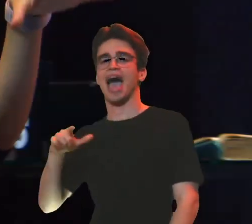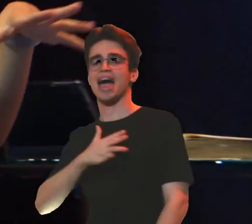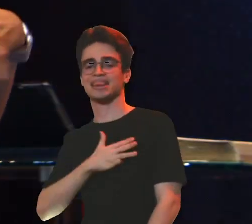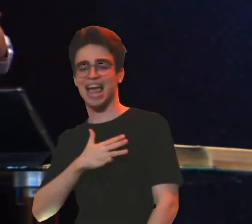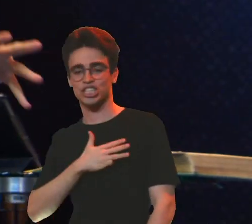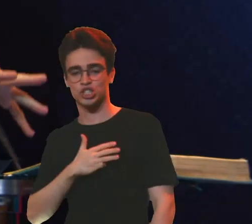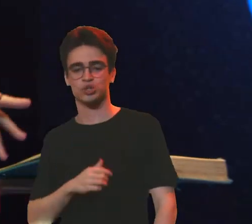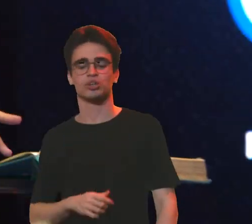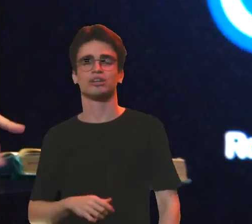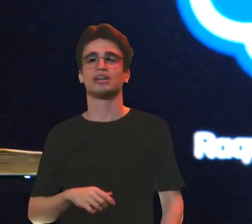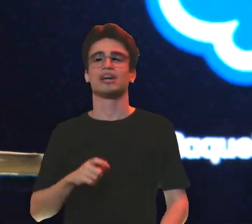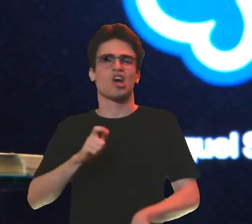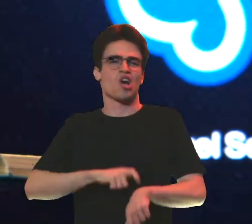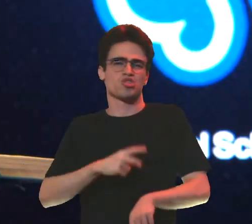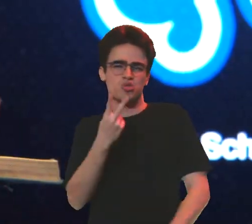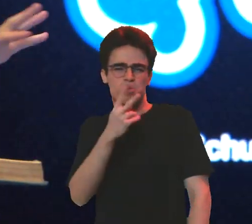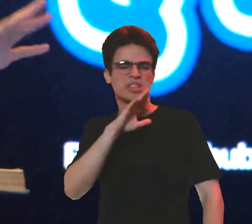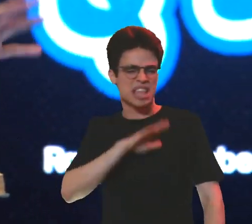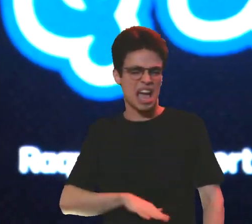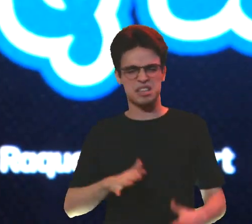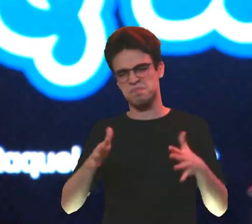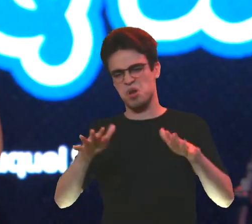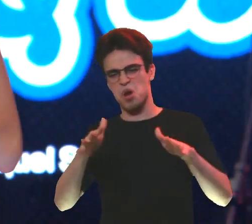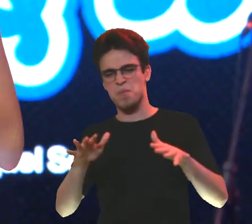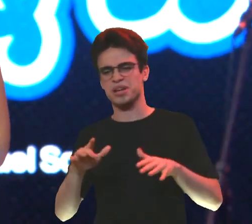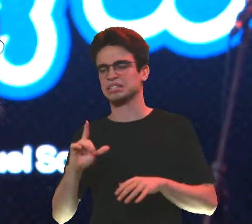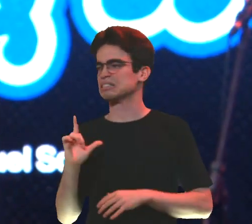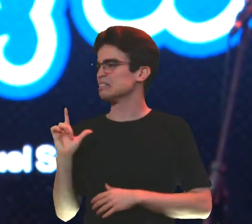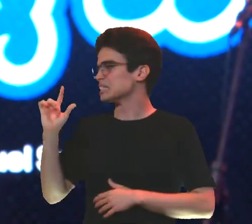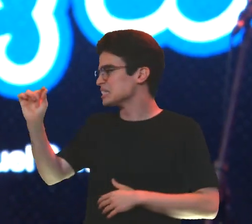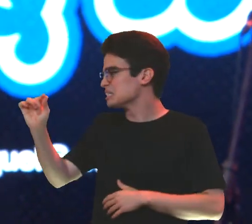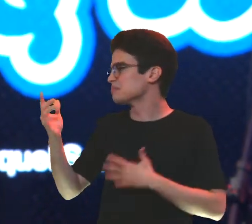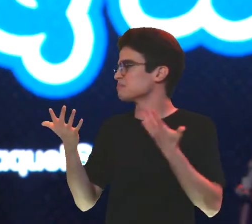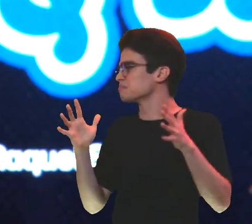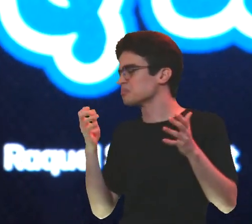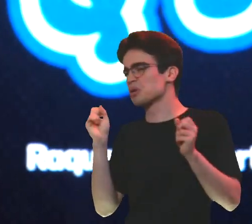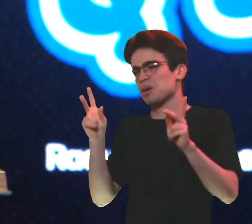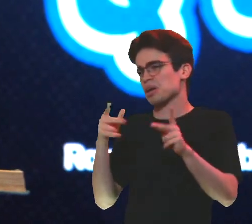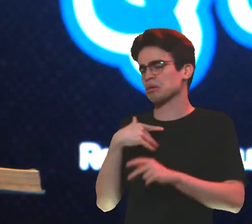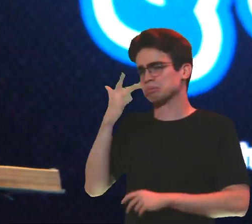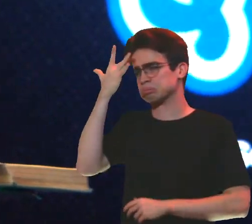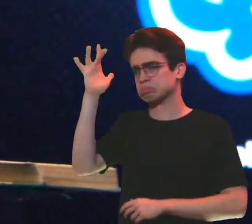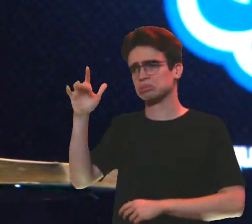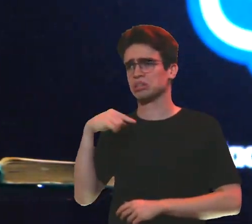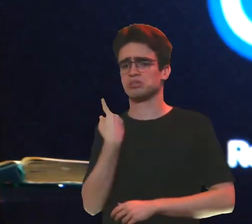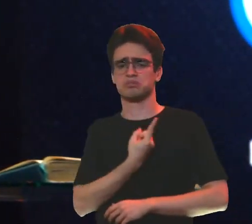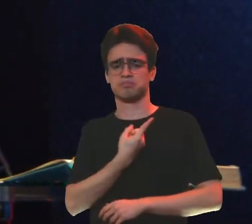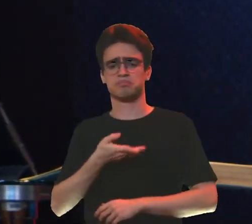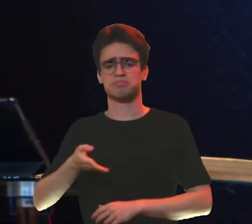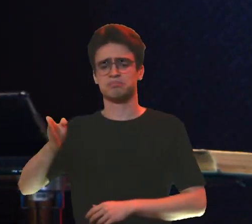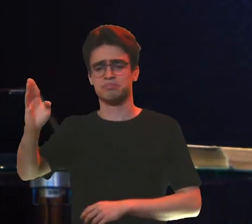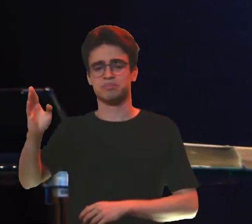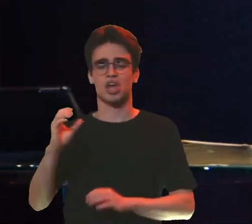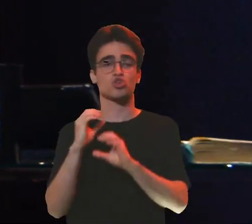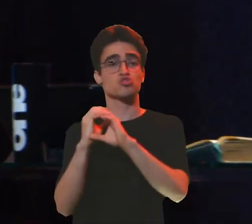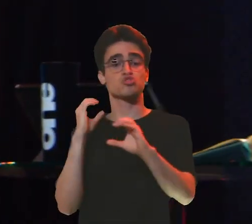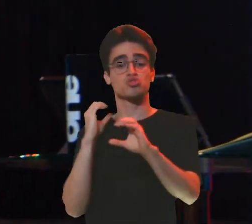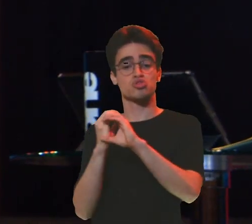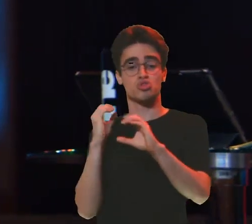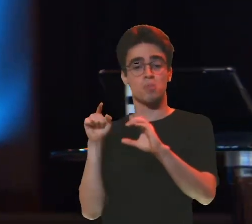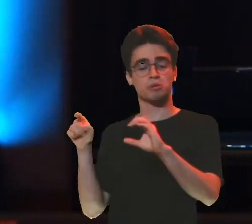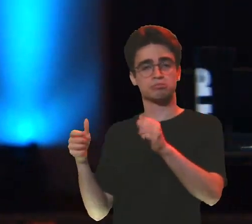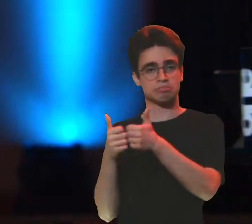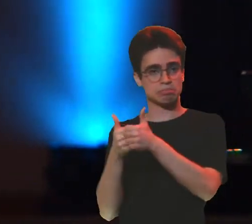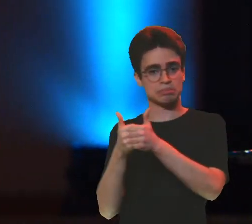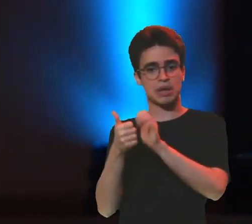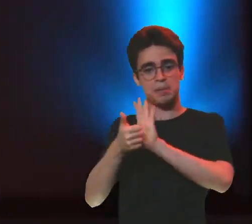eram umas 2 horas da tarde, a gente saiu daqui tarde, eu nem sabia de nada, estávamos ali no tubo da Bento Viana.